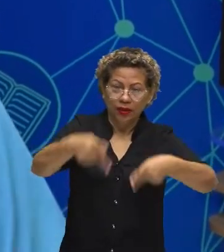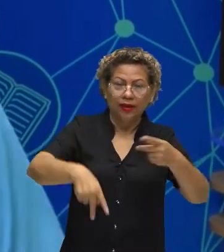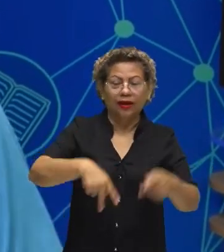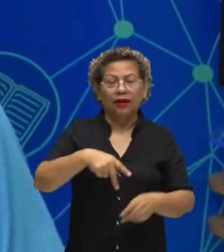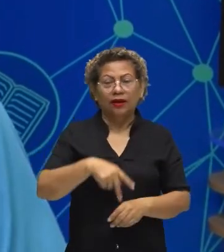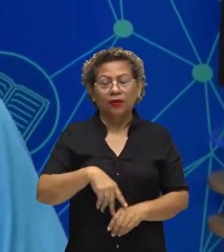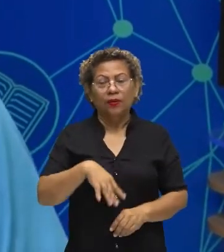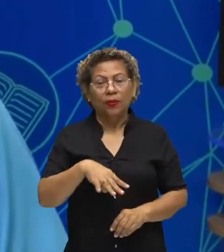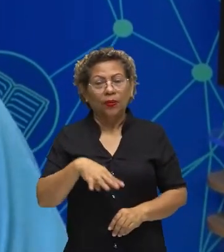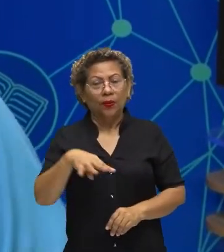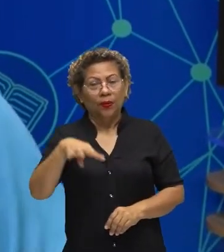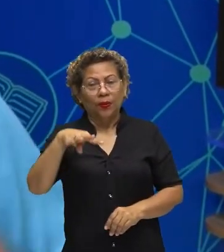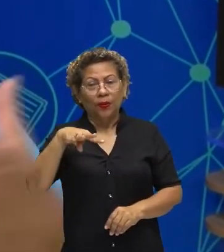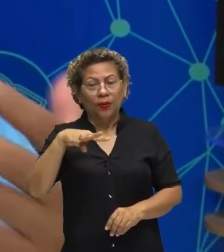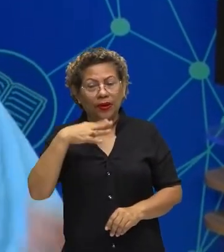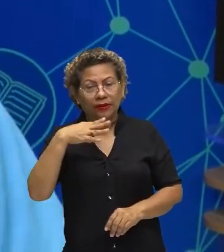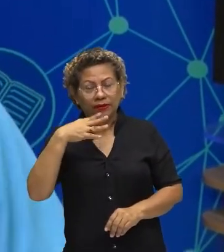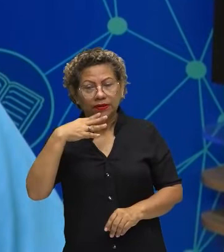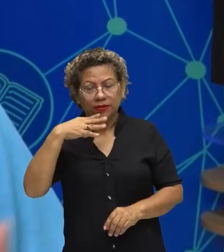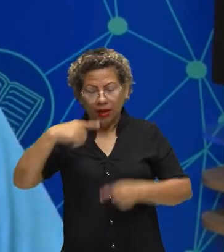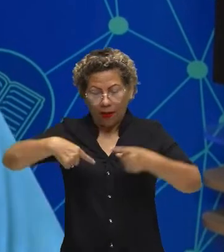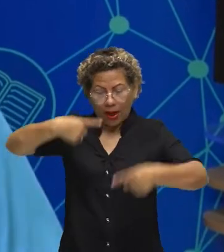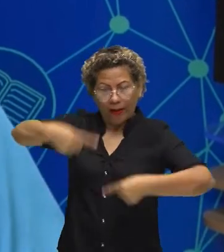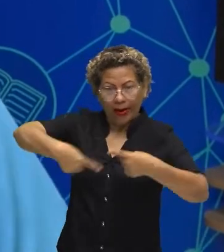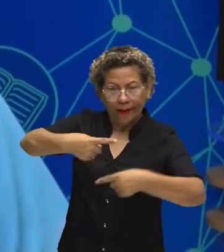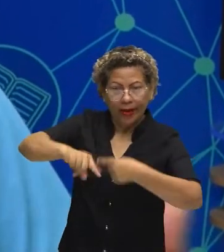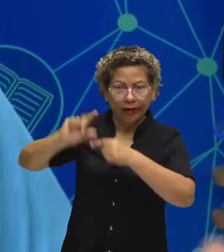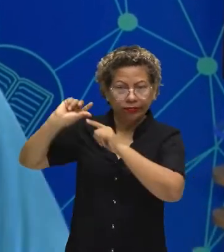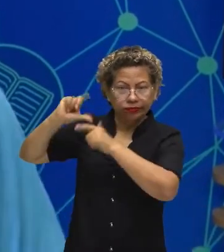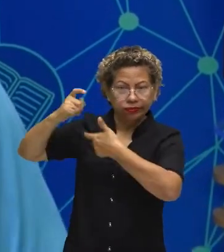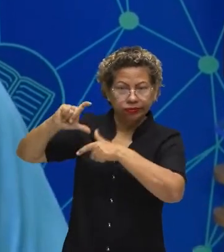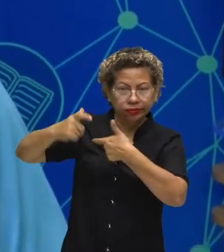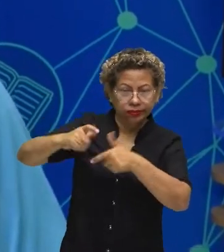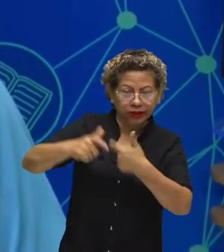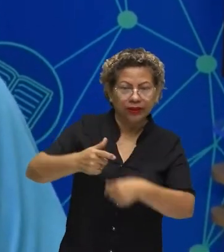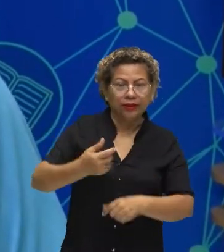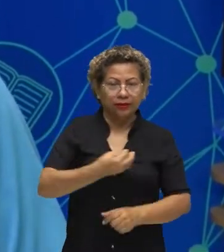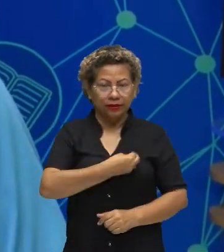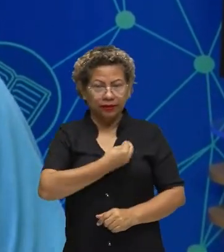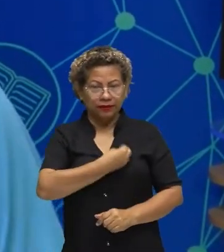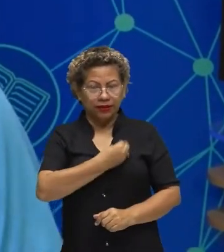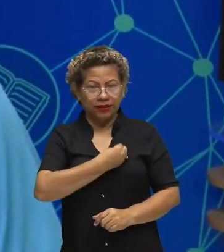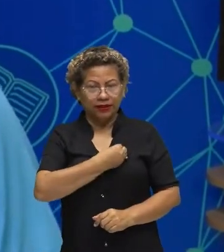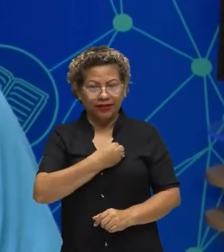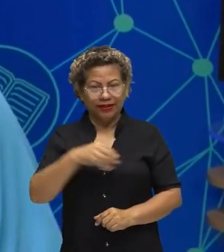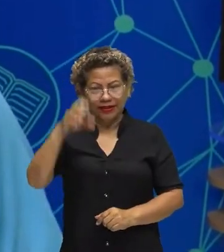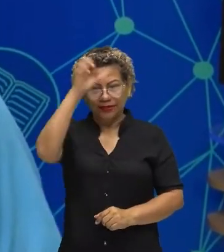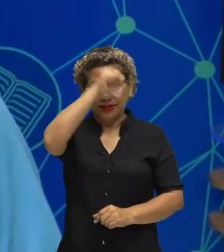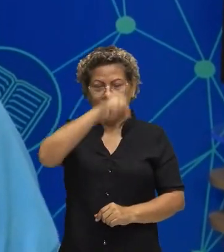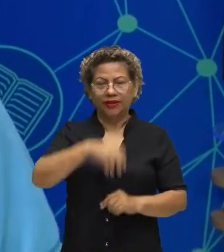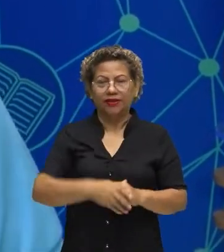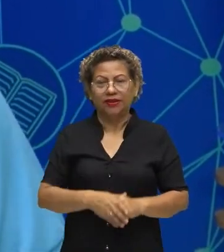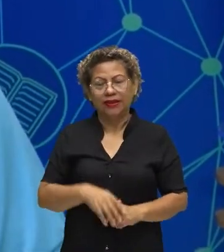da tradição, é um conhecimento que a gente aprende no dia a dia, no cotidiano da vida. Quando eu digo, por